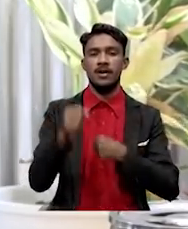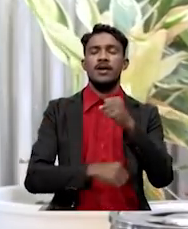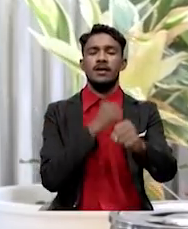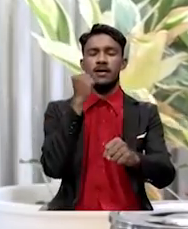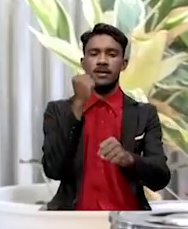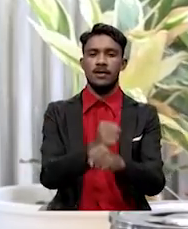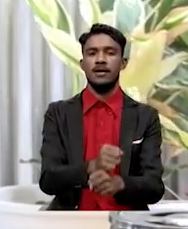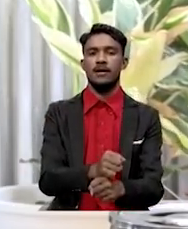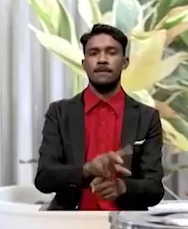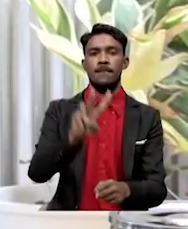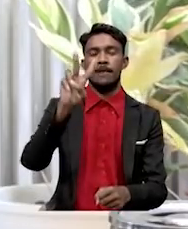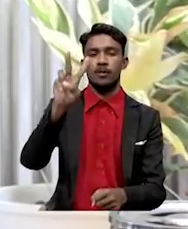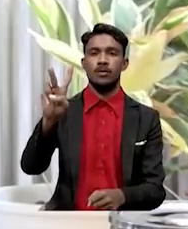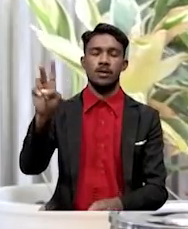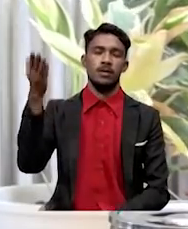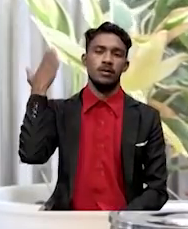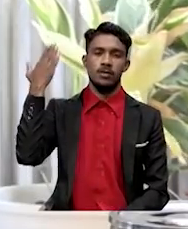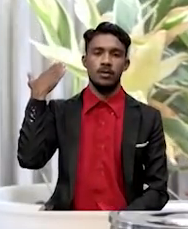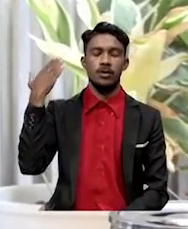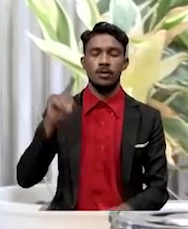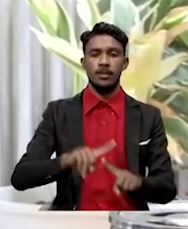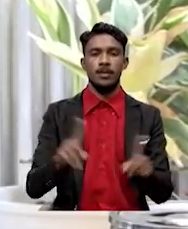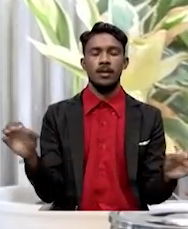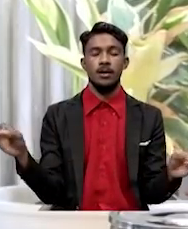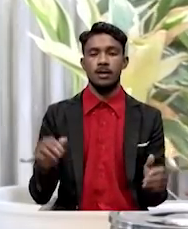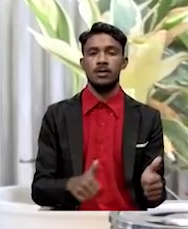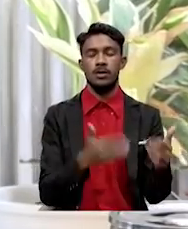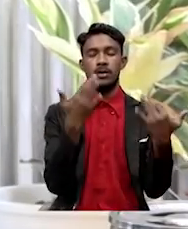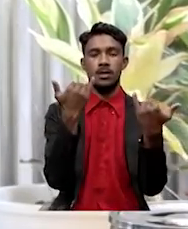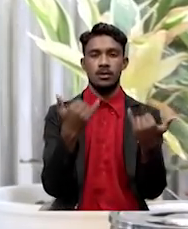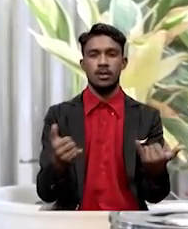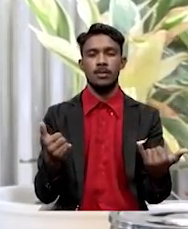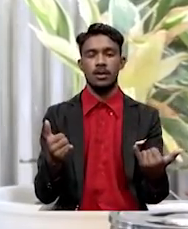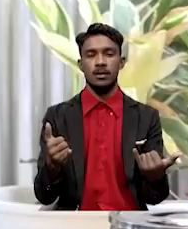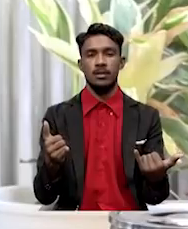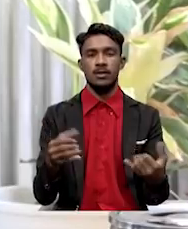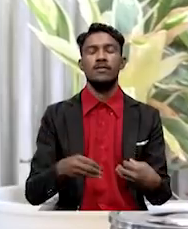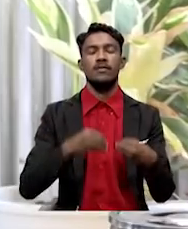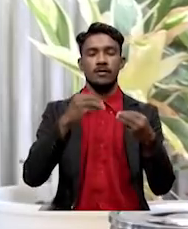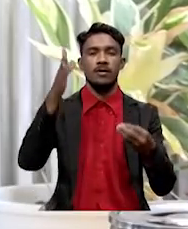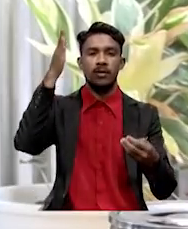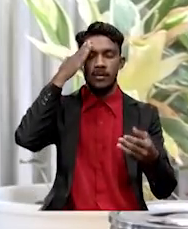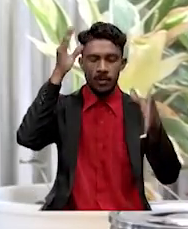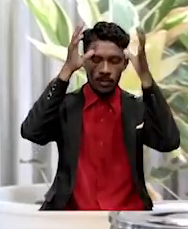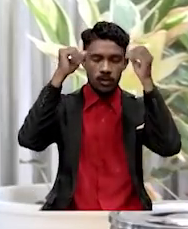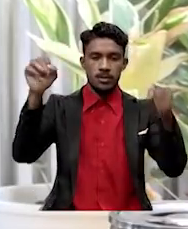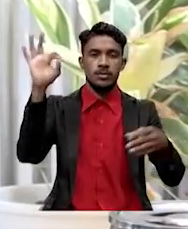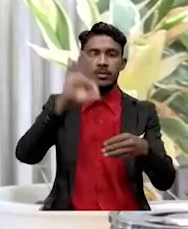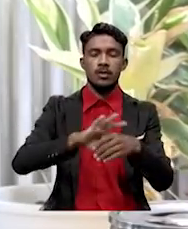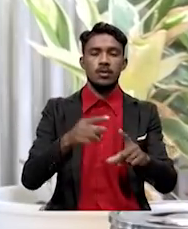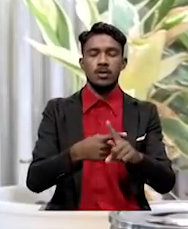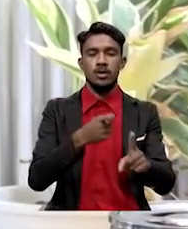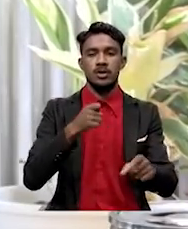Rua, Livakoto. E la consegue, e agora maca recomenda para o presidente eleito agora, o CNR Teninian,